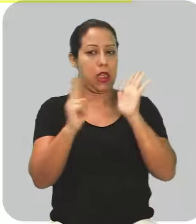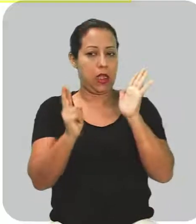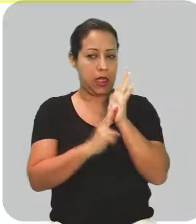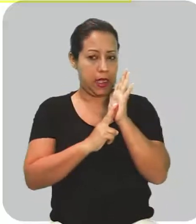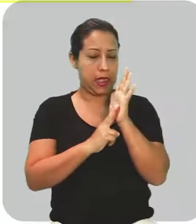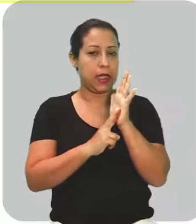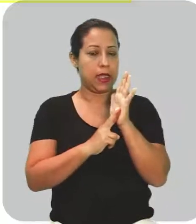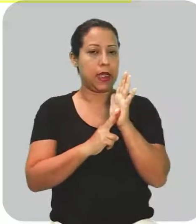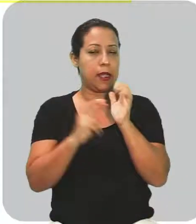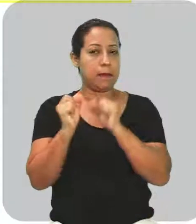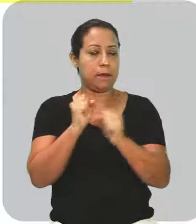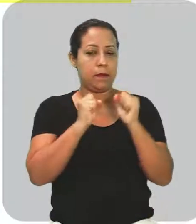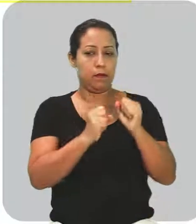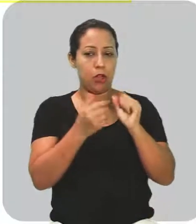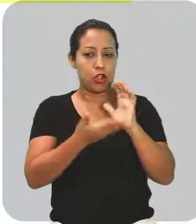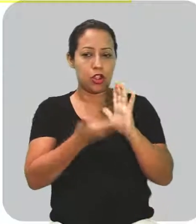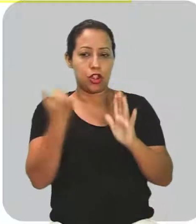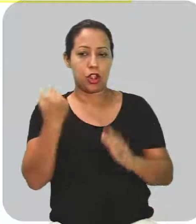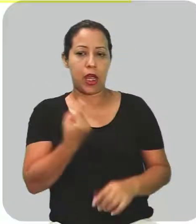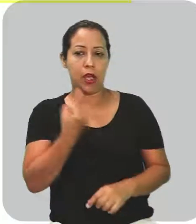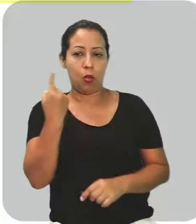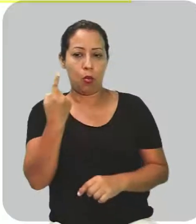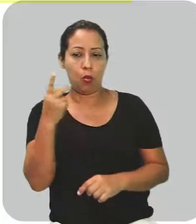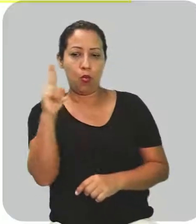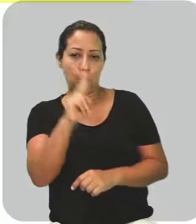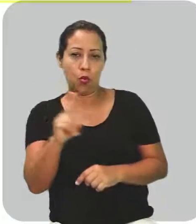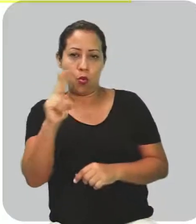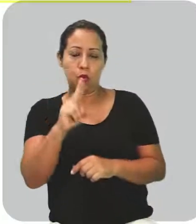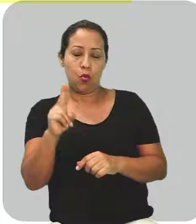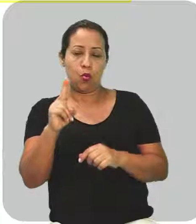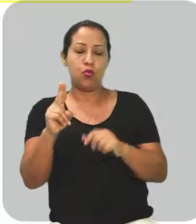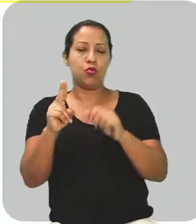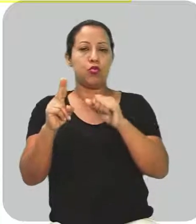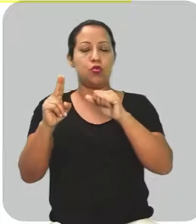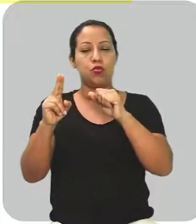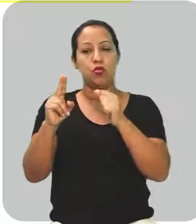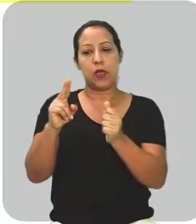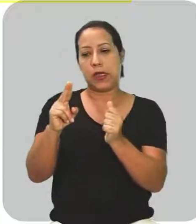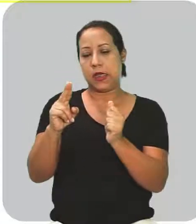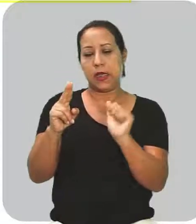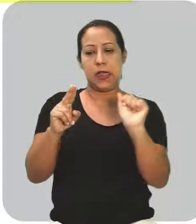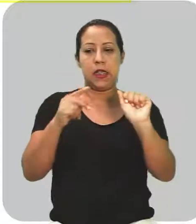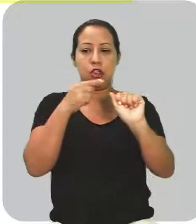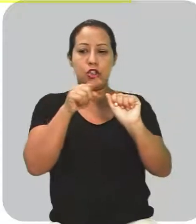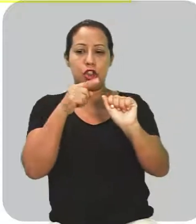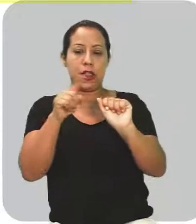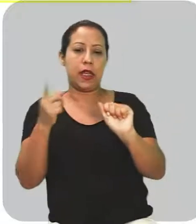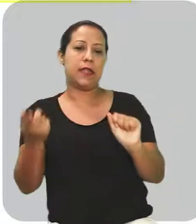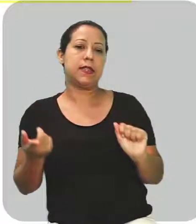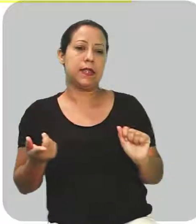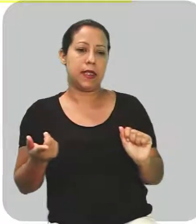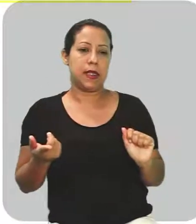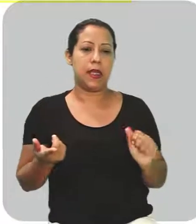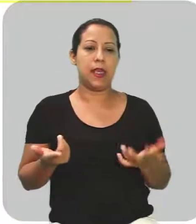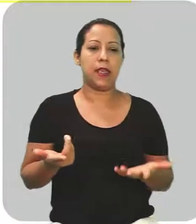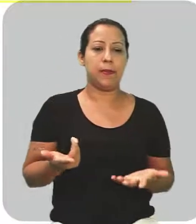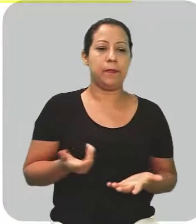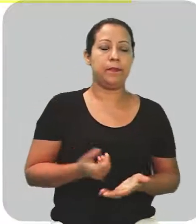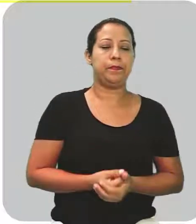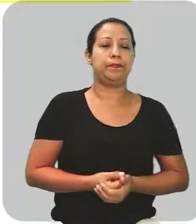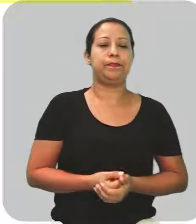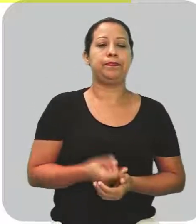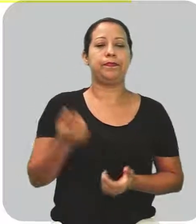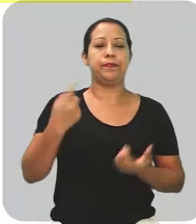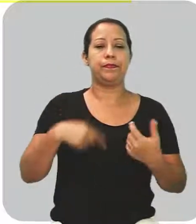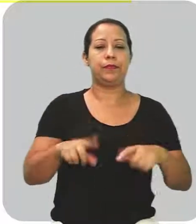se subentende, né? Que aí é a moda de, a maneira de,